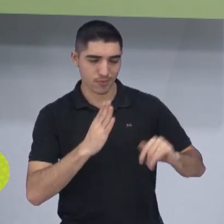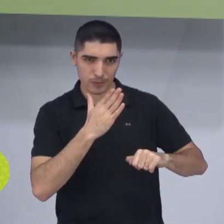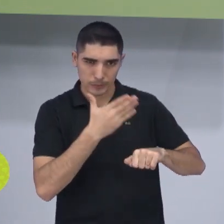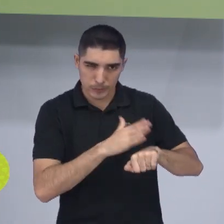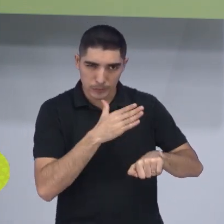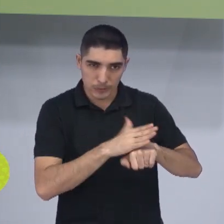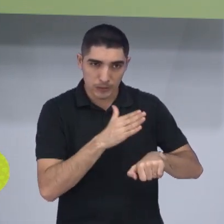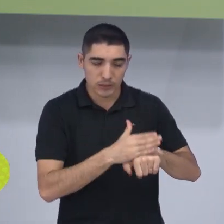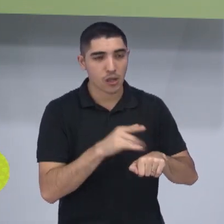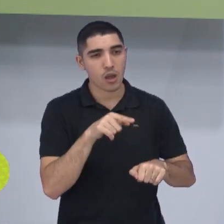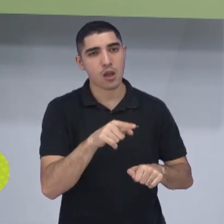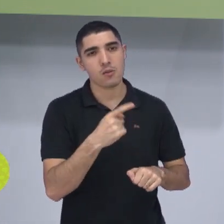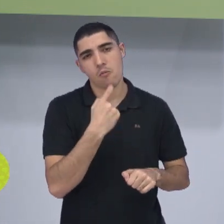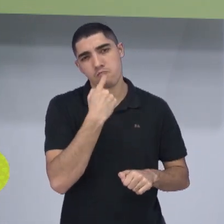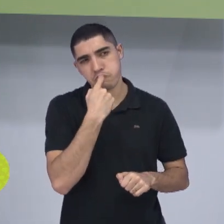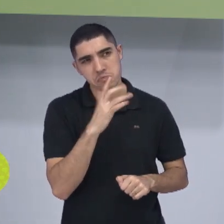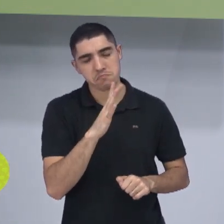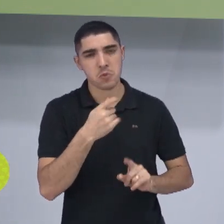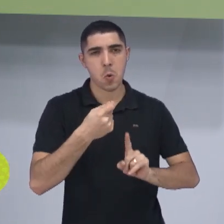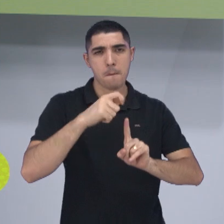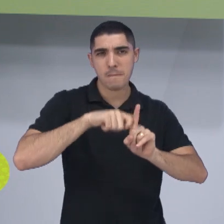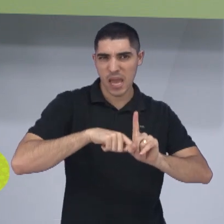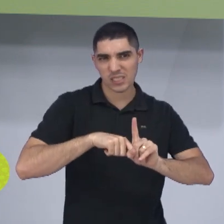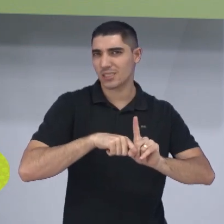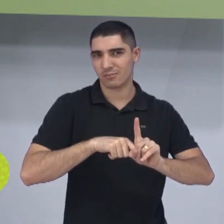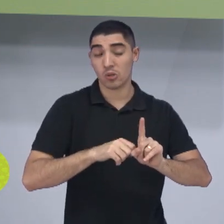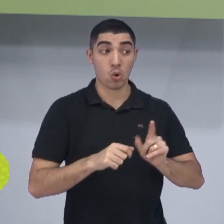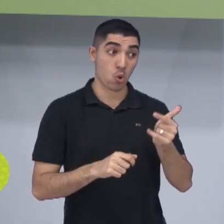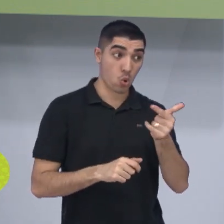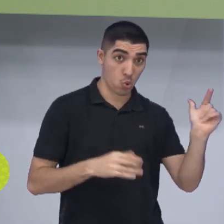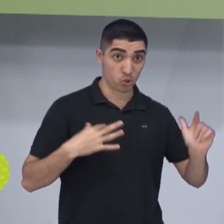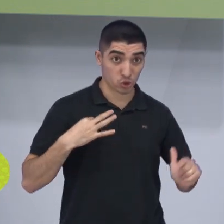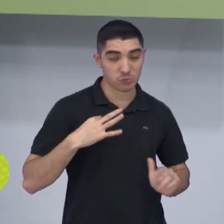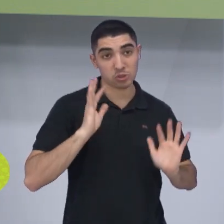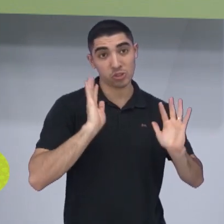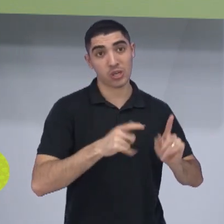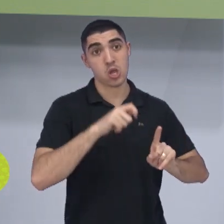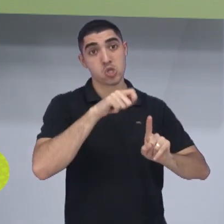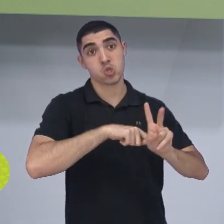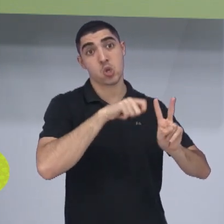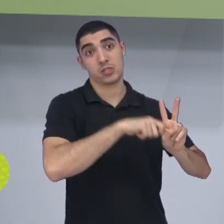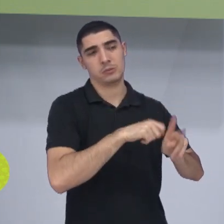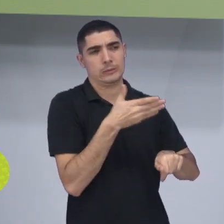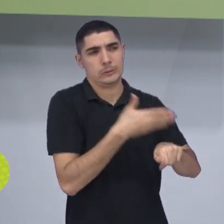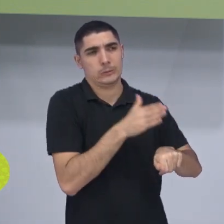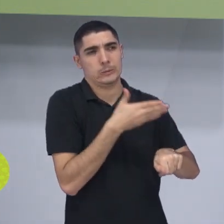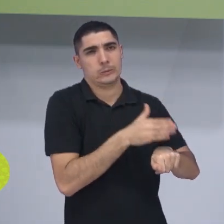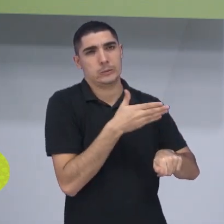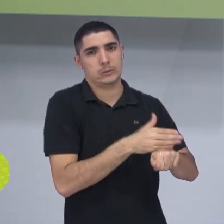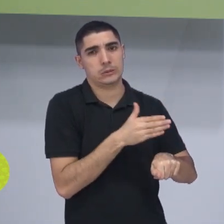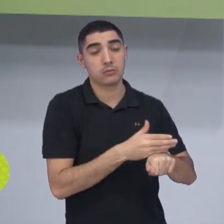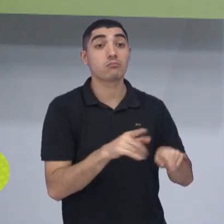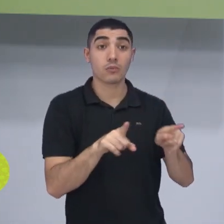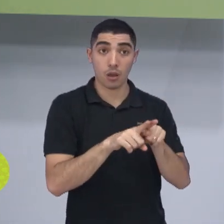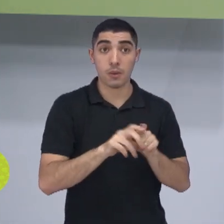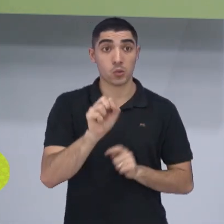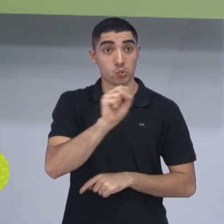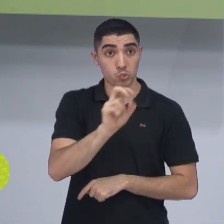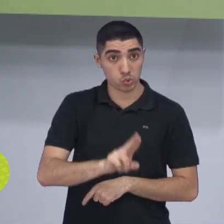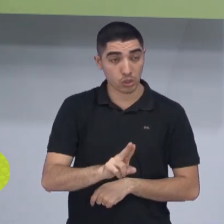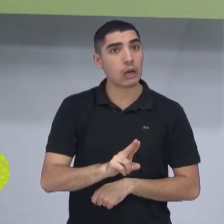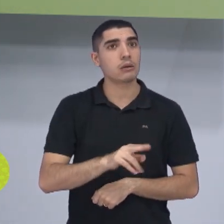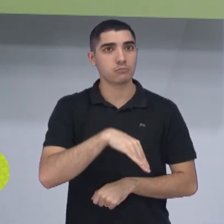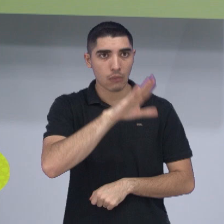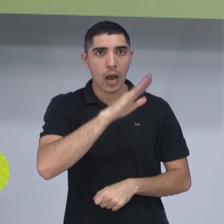né e São José preparando aí há um mês então os outros estão com dois meses de treinamentos para um pouco mais até o Suzano tá até um pouco mais